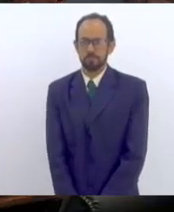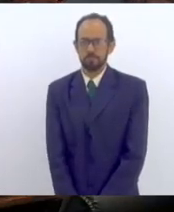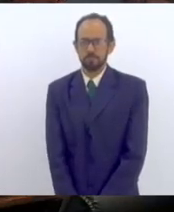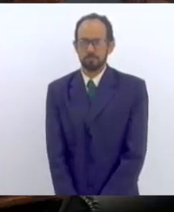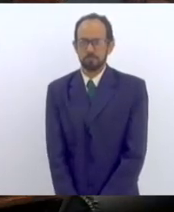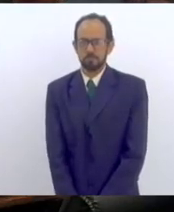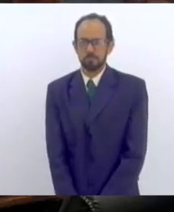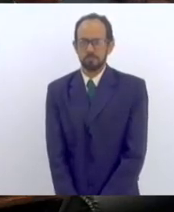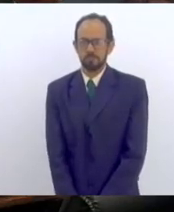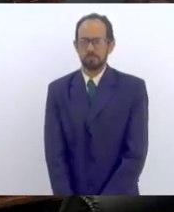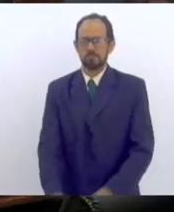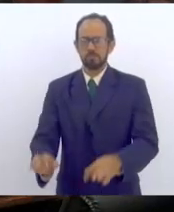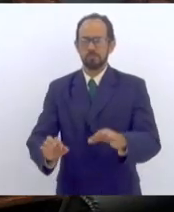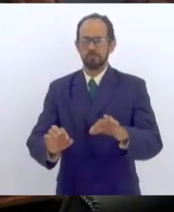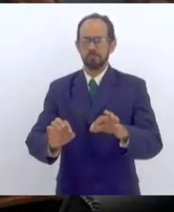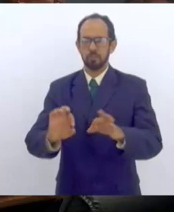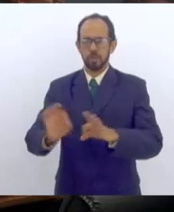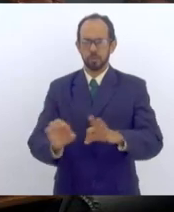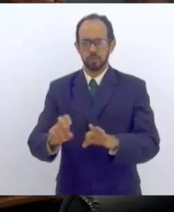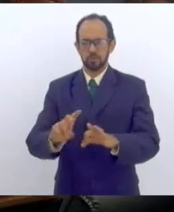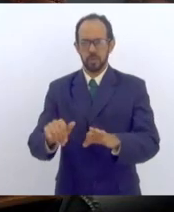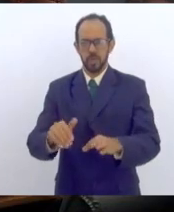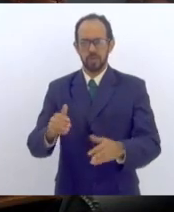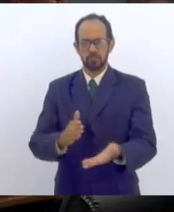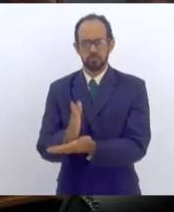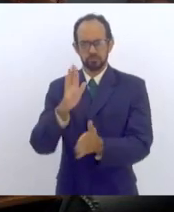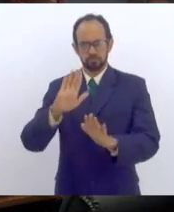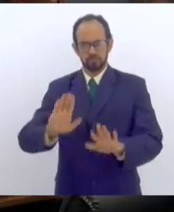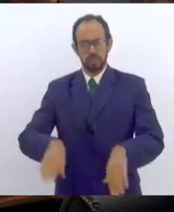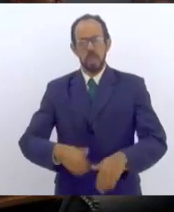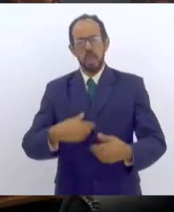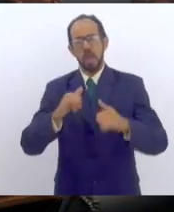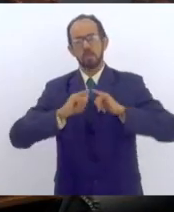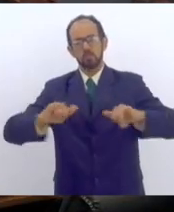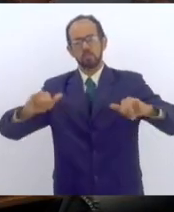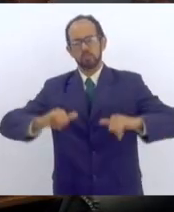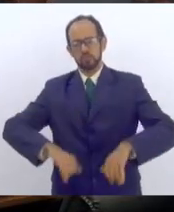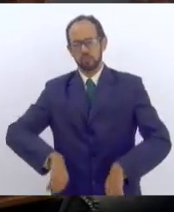O projeto vai à promulgação. Anuncio. Projeto de resolução número